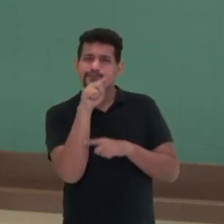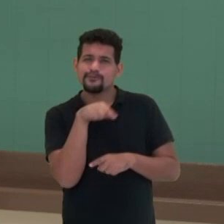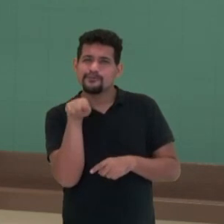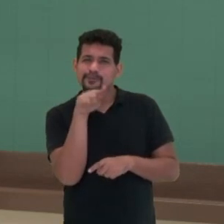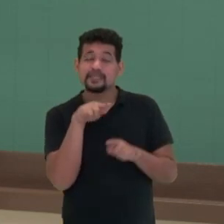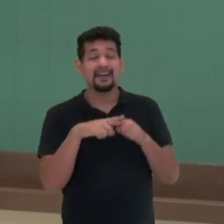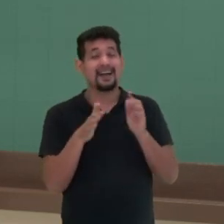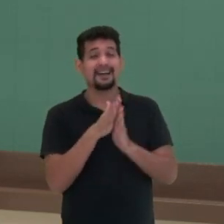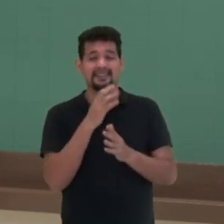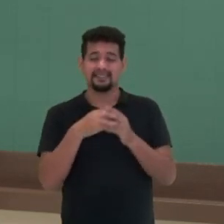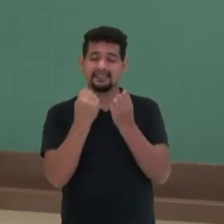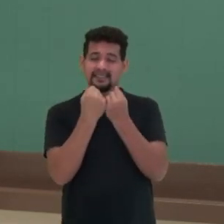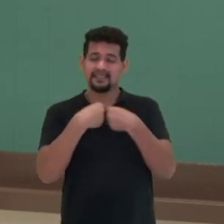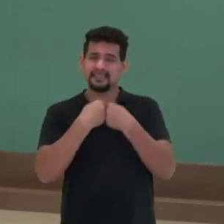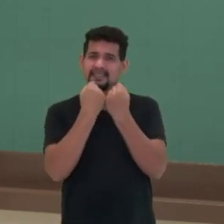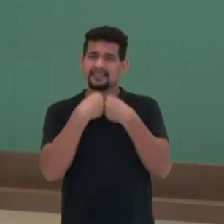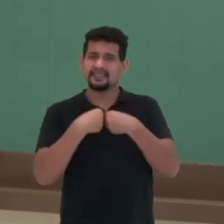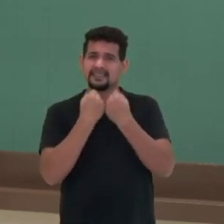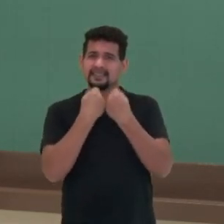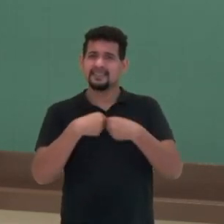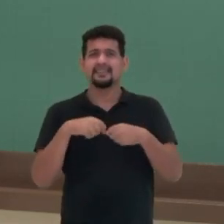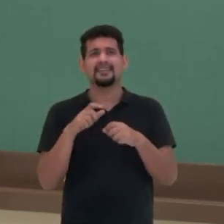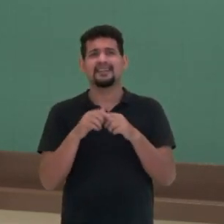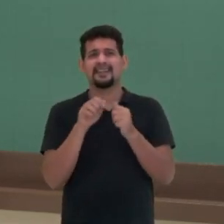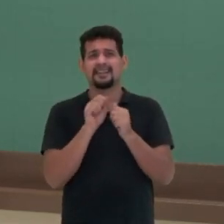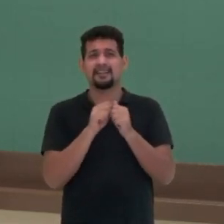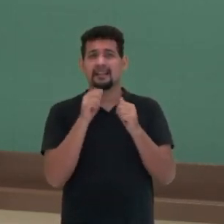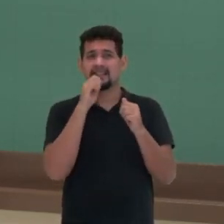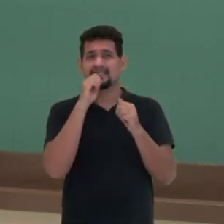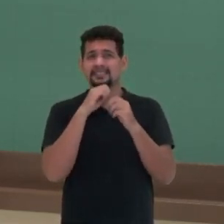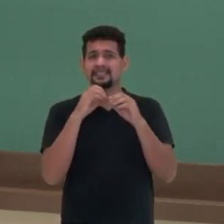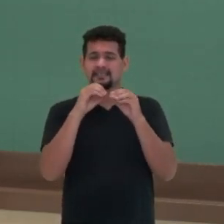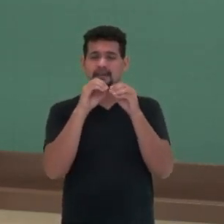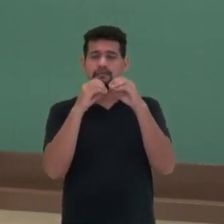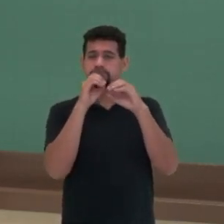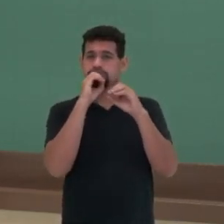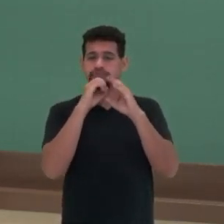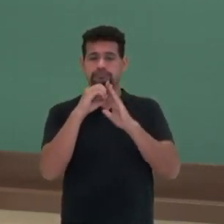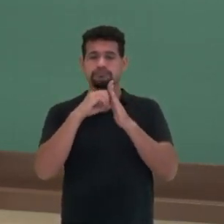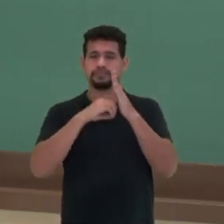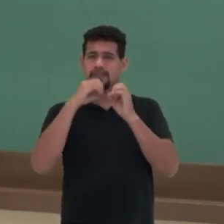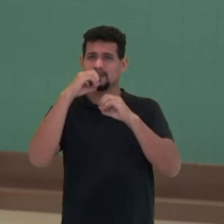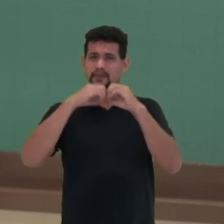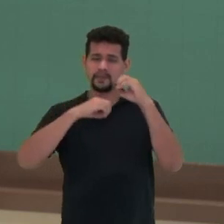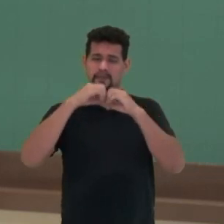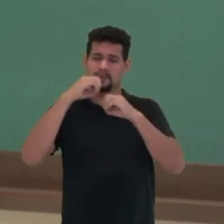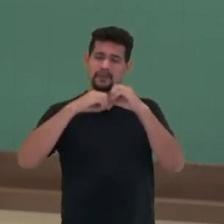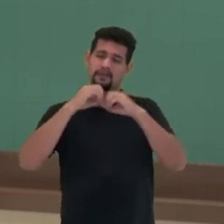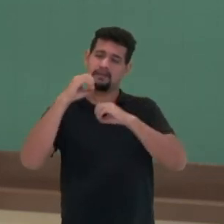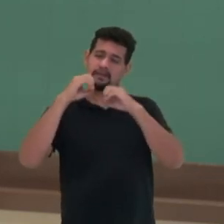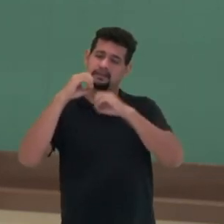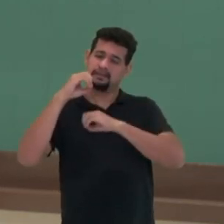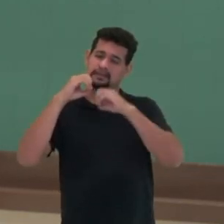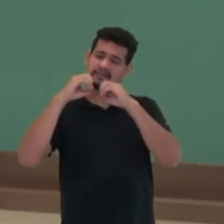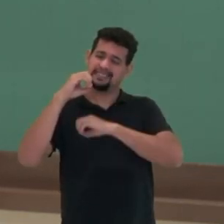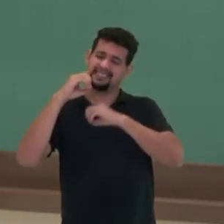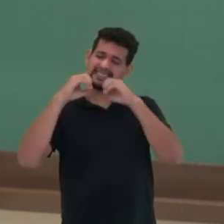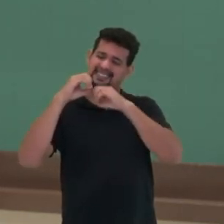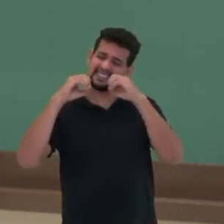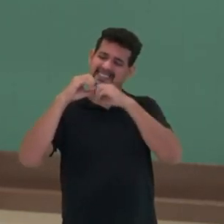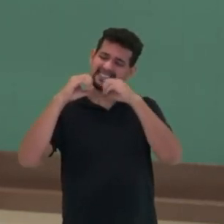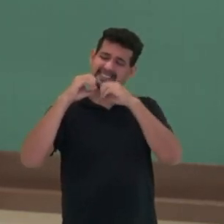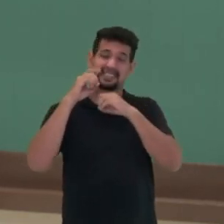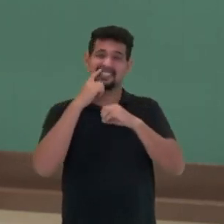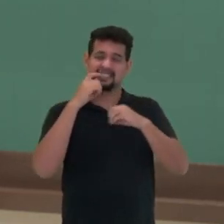um desgaste, ou então ela tem que ficar alinhada e ela acaba se deslocando um pouco. E aí acaba dando atrito com